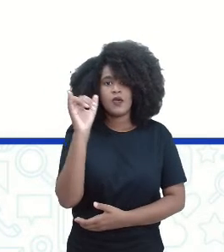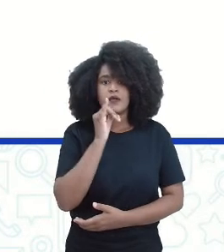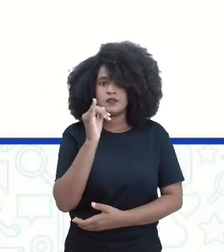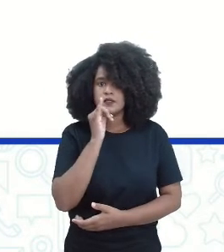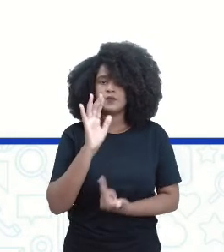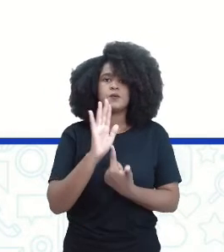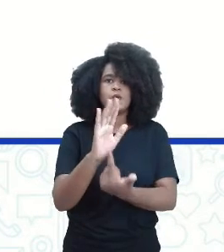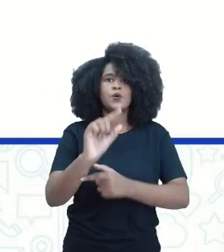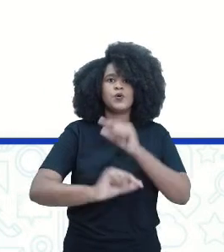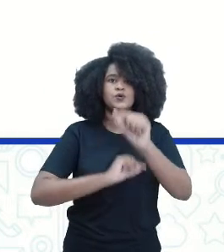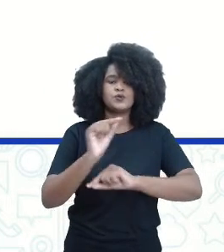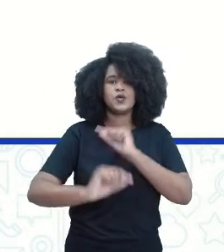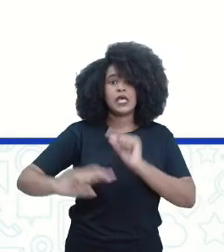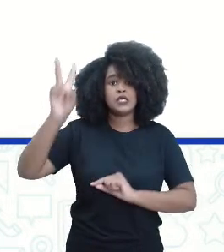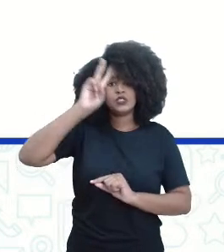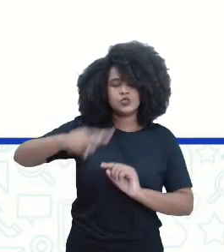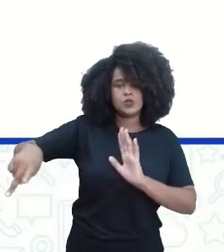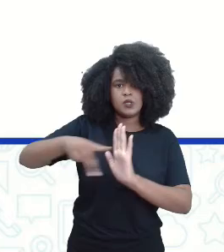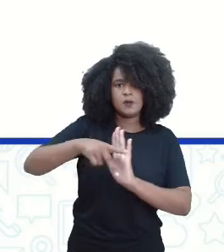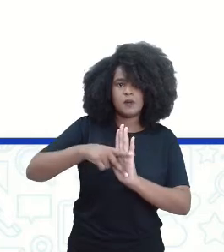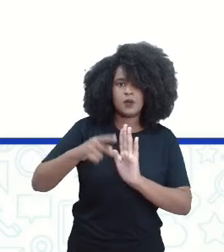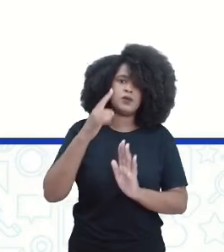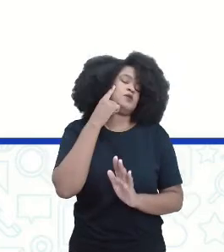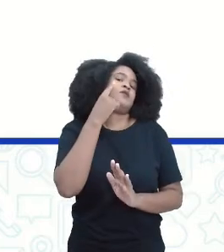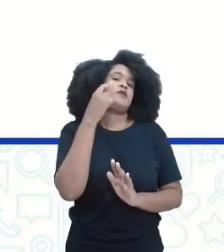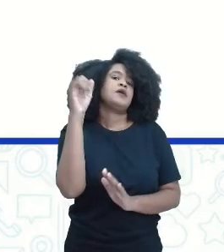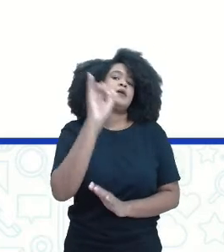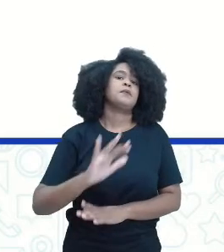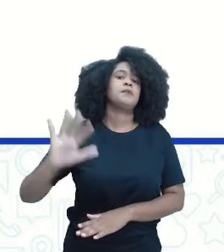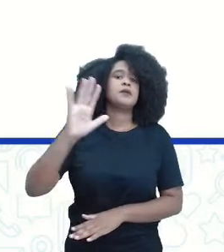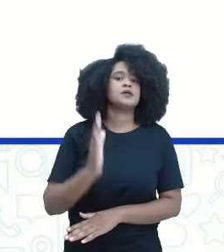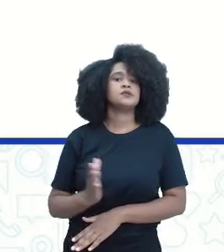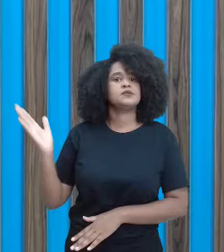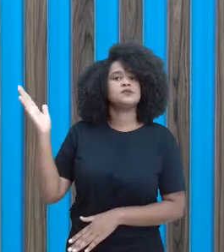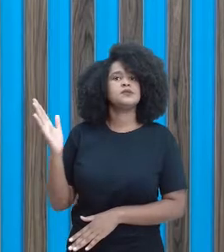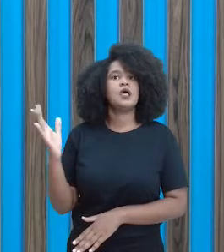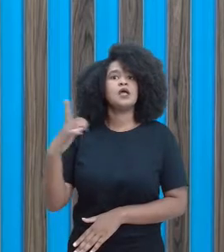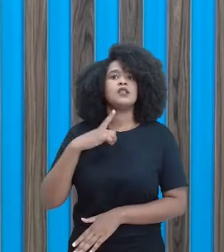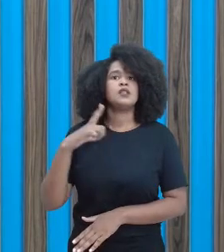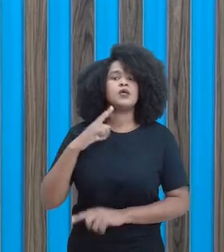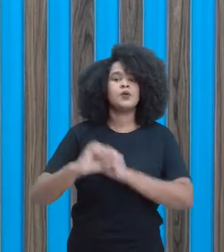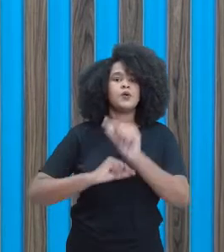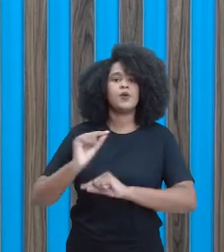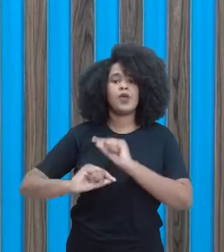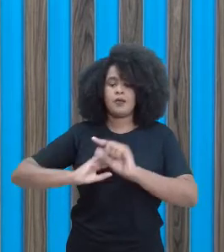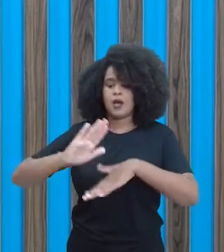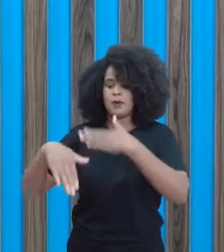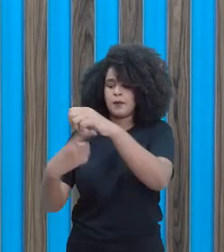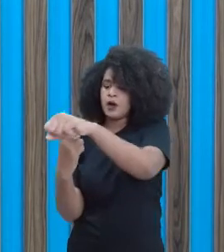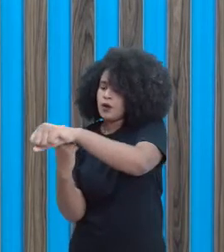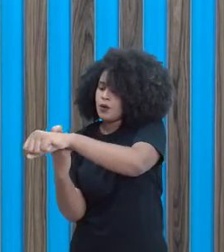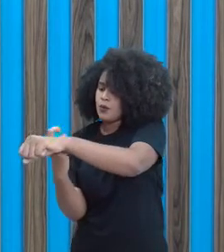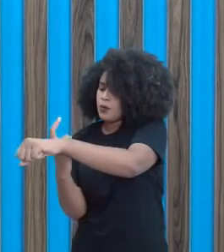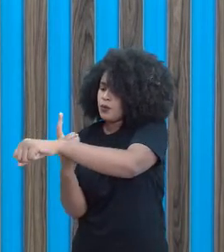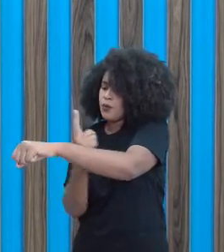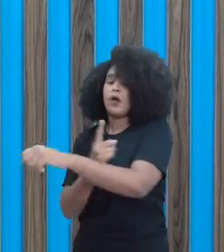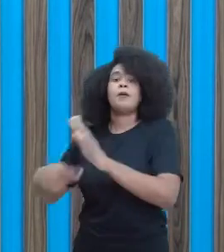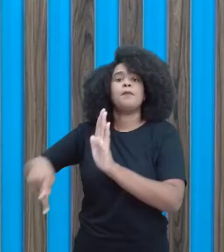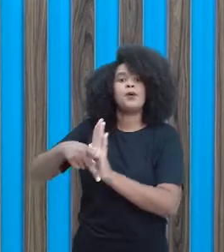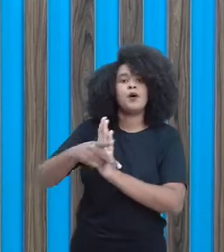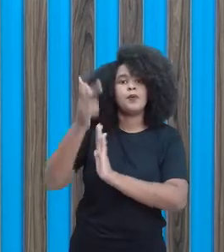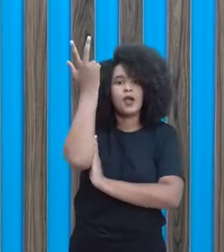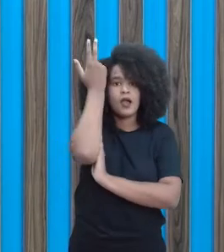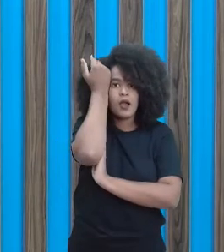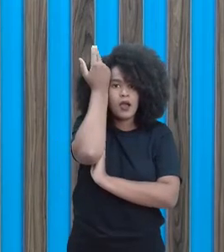conta toda uma historinha. Se vocês observarem essa figura, a gente vê aqui a história evolutiva, né, dos cavalos.